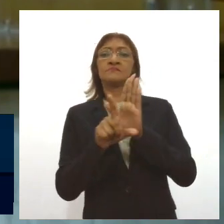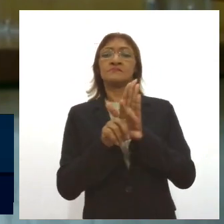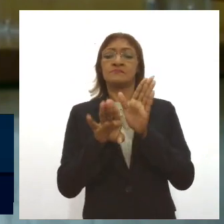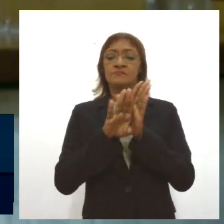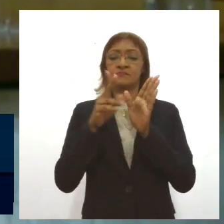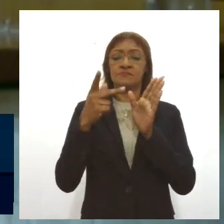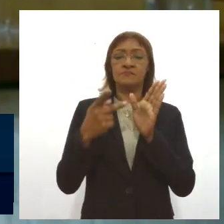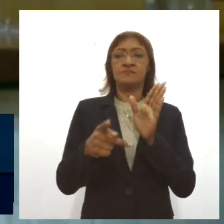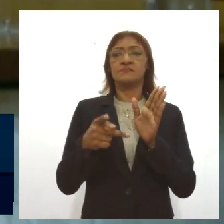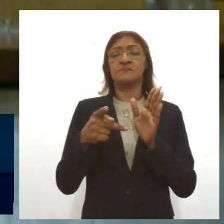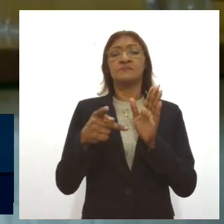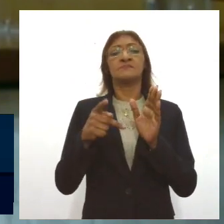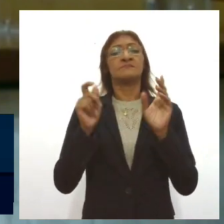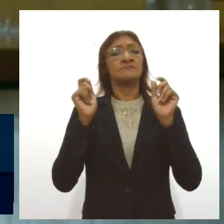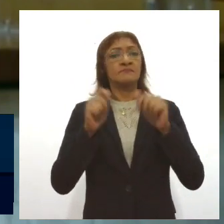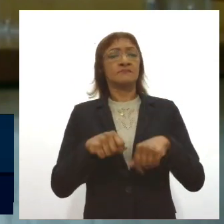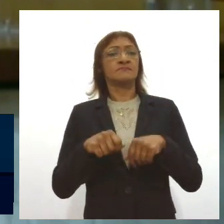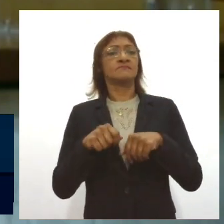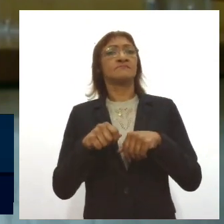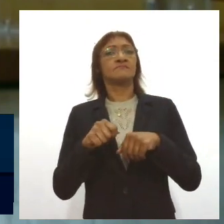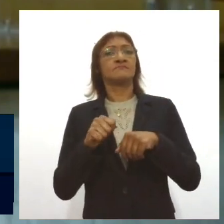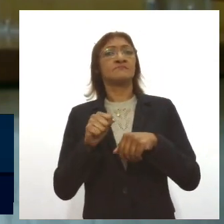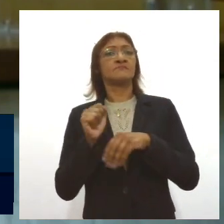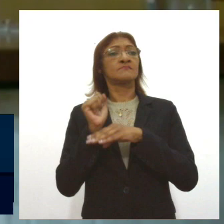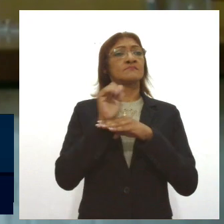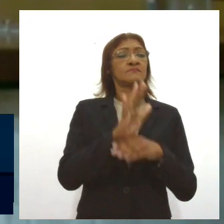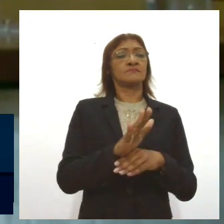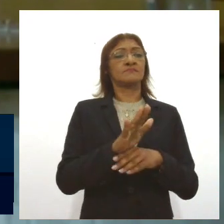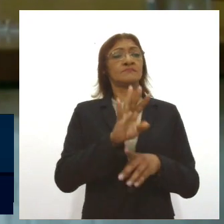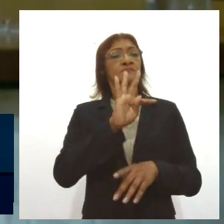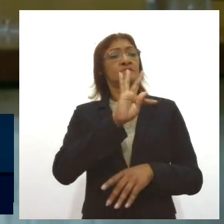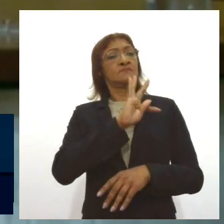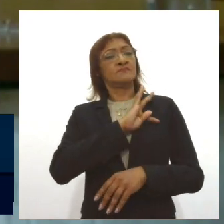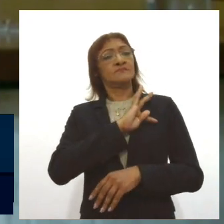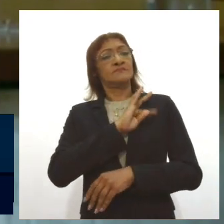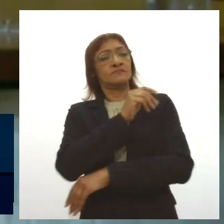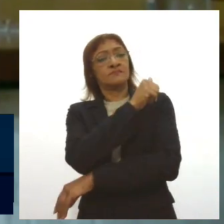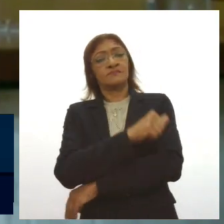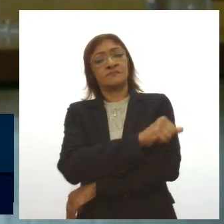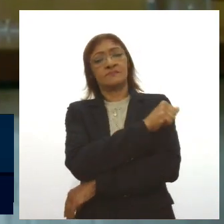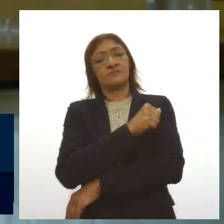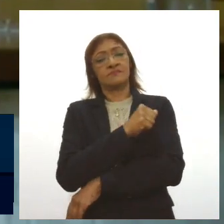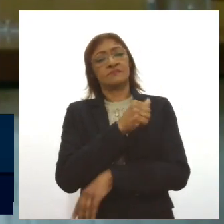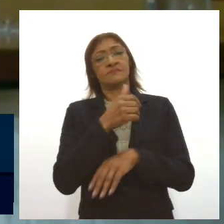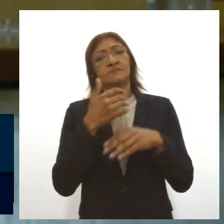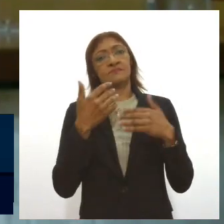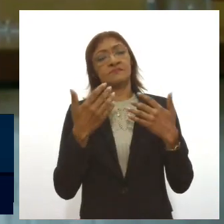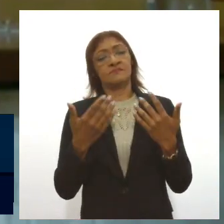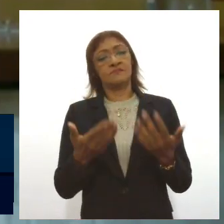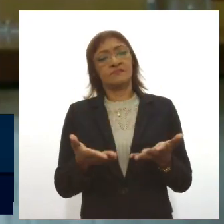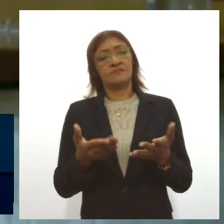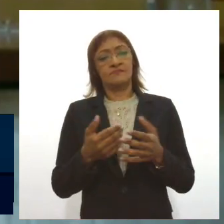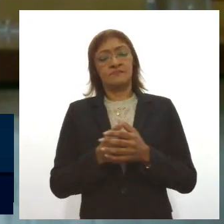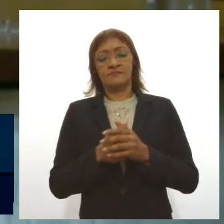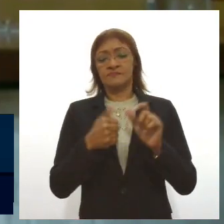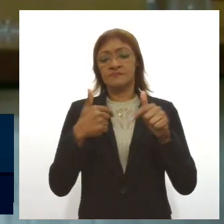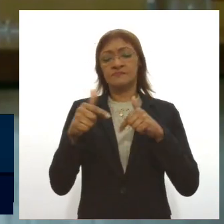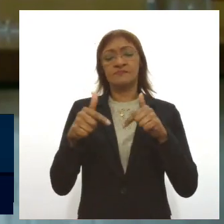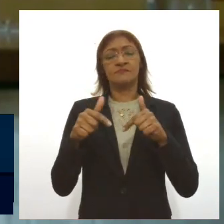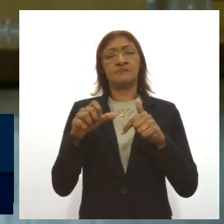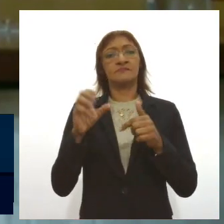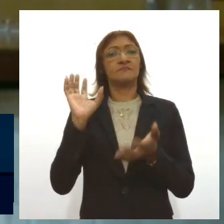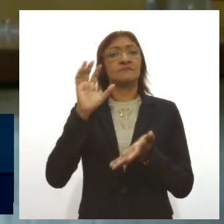para beneficiar os técnicos de enfermagem que trabalham no SAMU, vinculados à